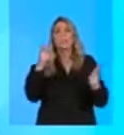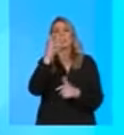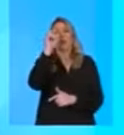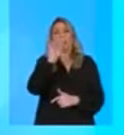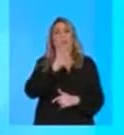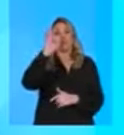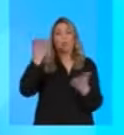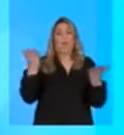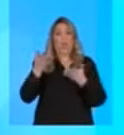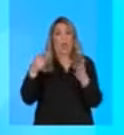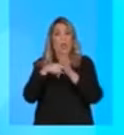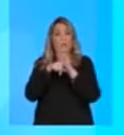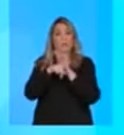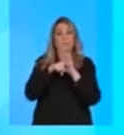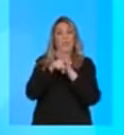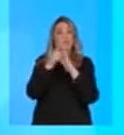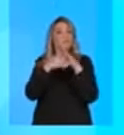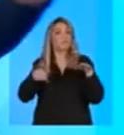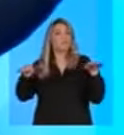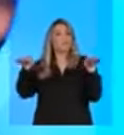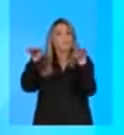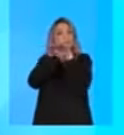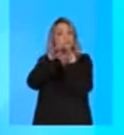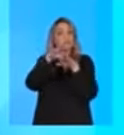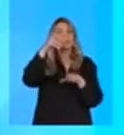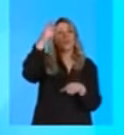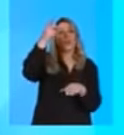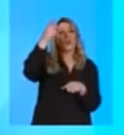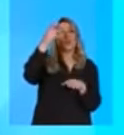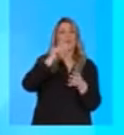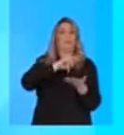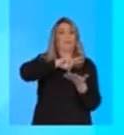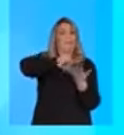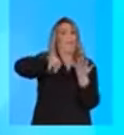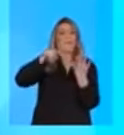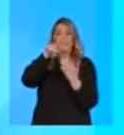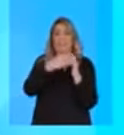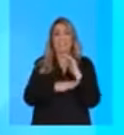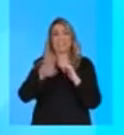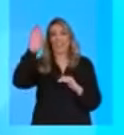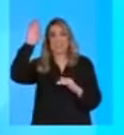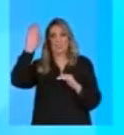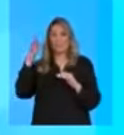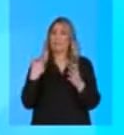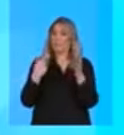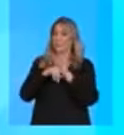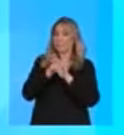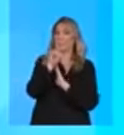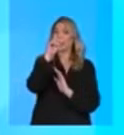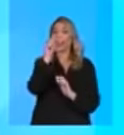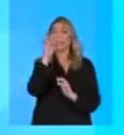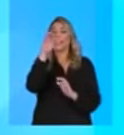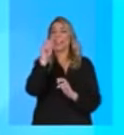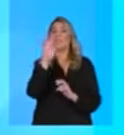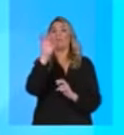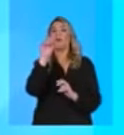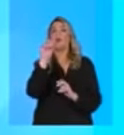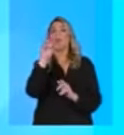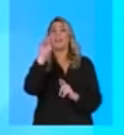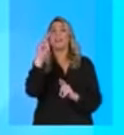pesquisa tô empatado em segundo lugar com vários candidatos que estão aqui segundo Data Folha de hoje mas sem apoio